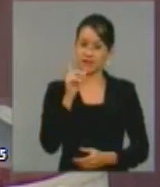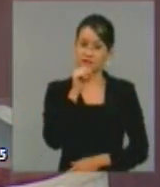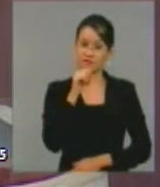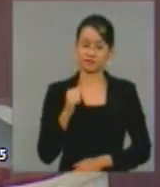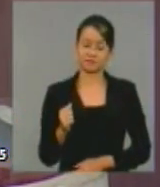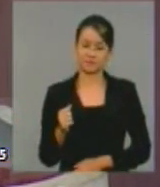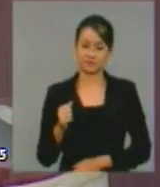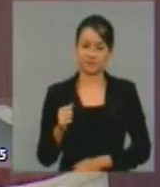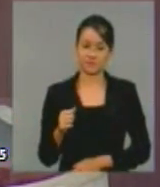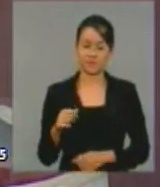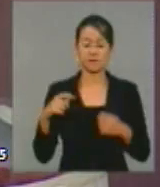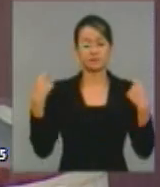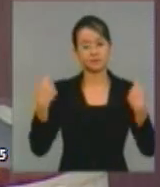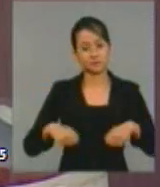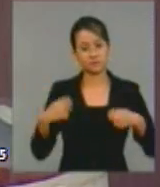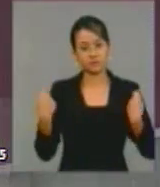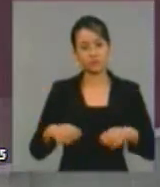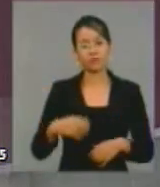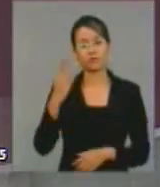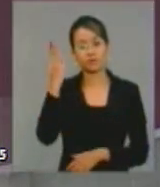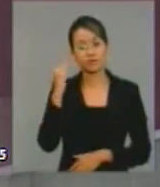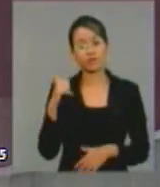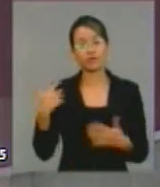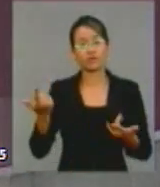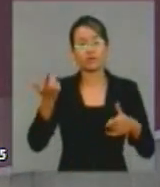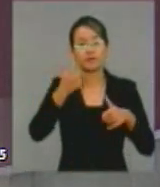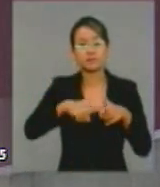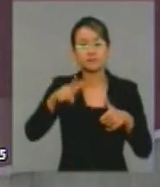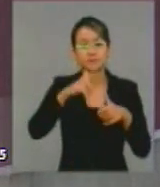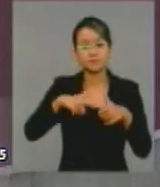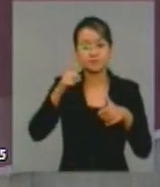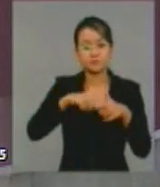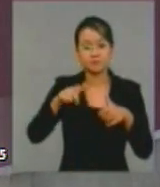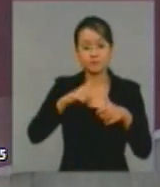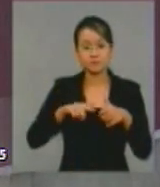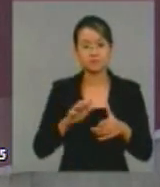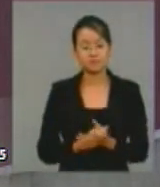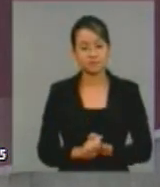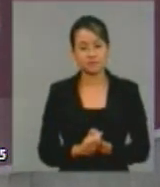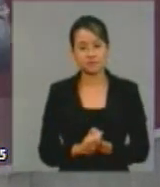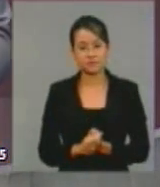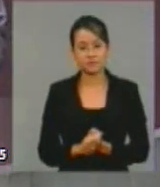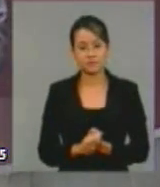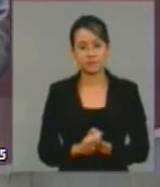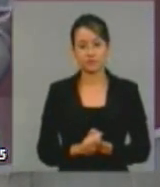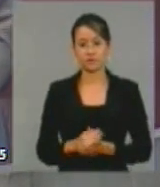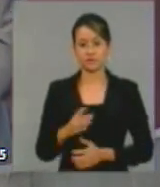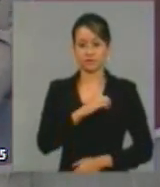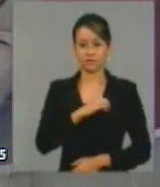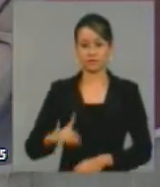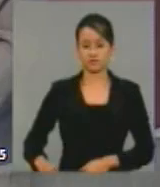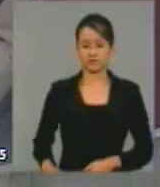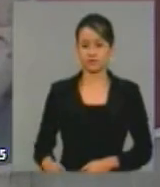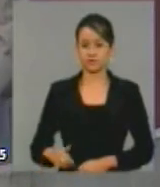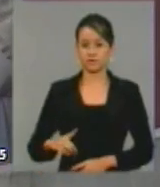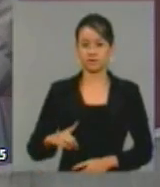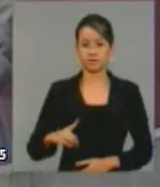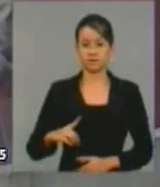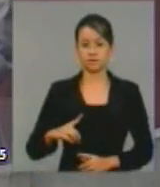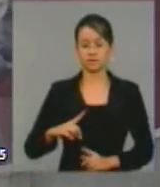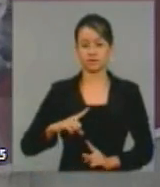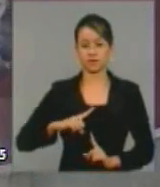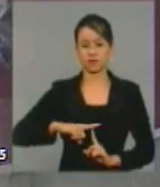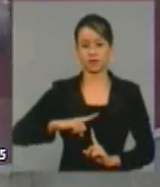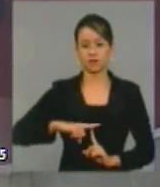temos que enfrentar o problema da gestão da qualidade e gestão da quantidade. Deputado Carlos Matos.